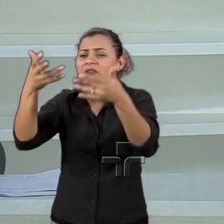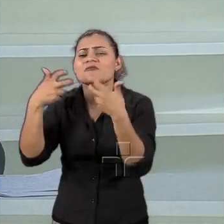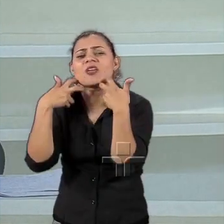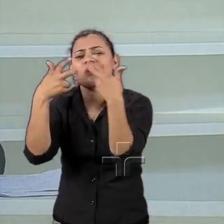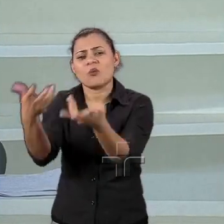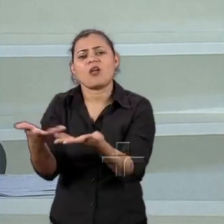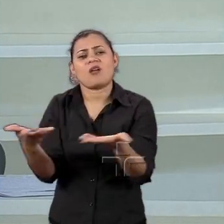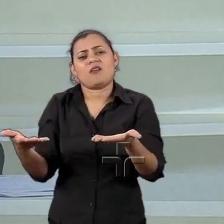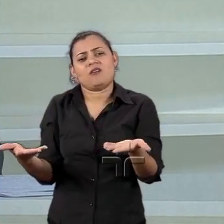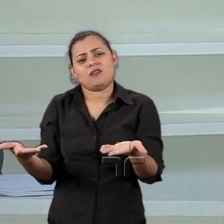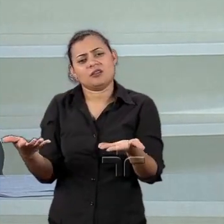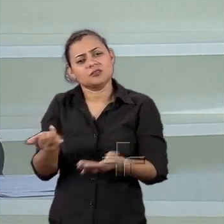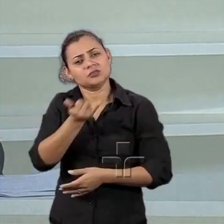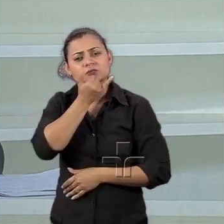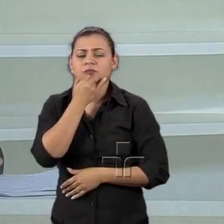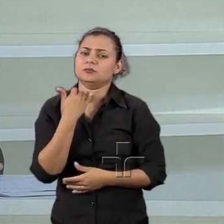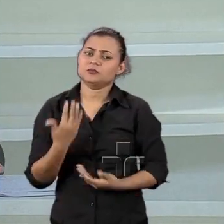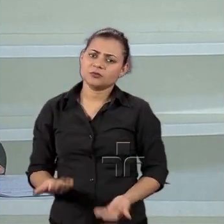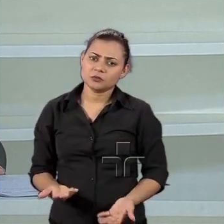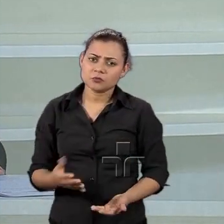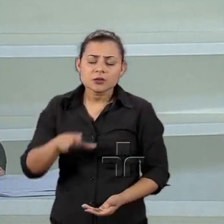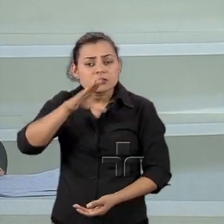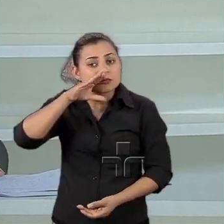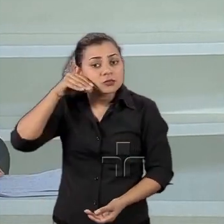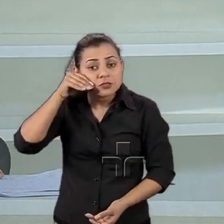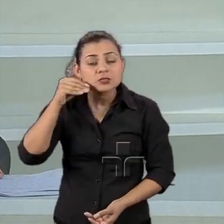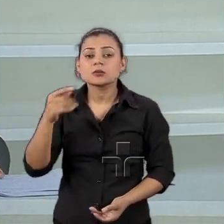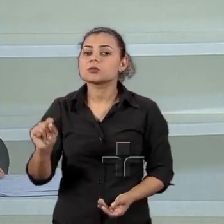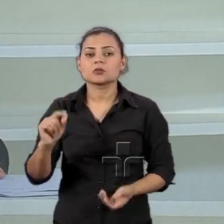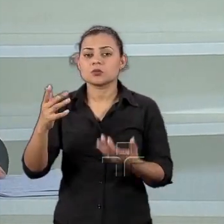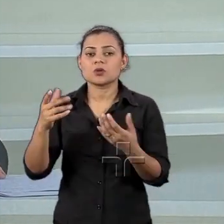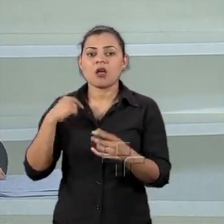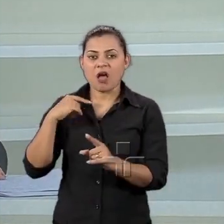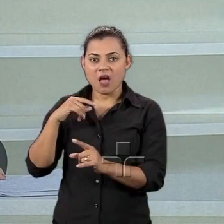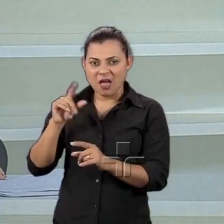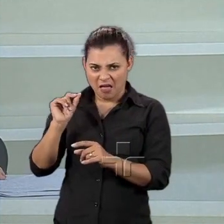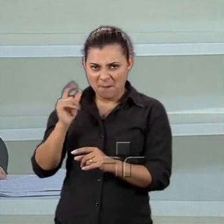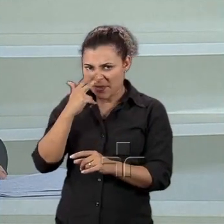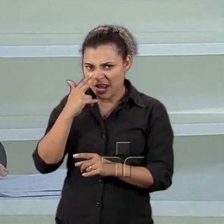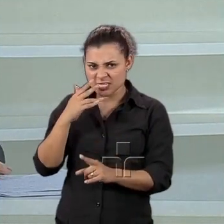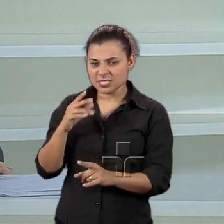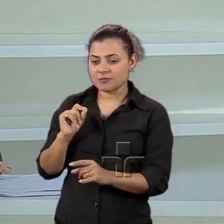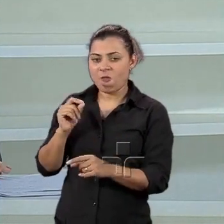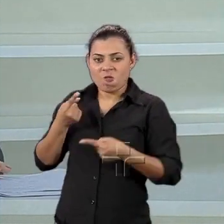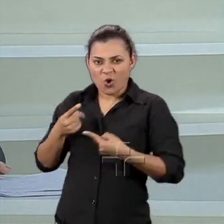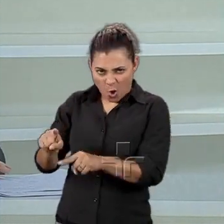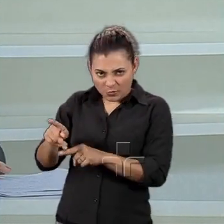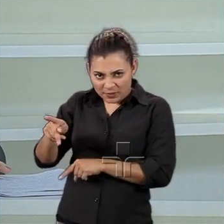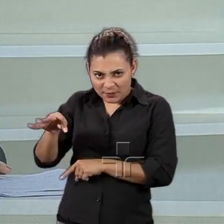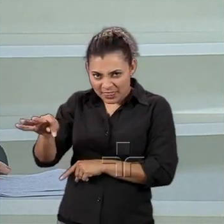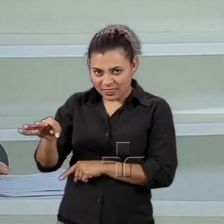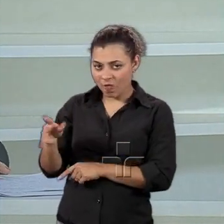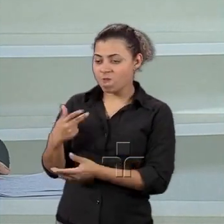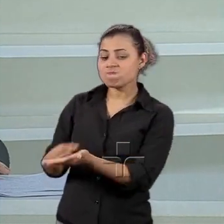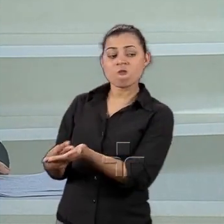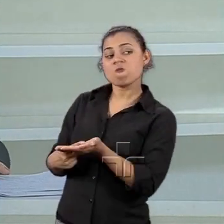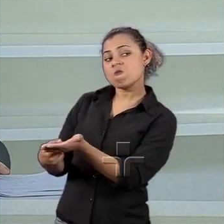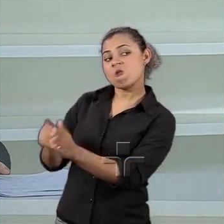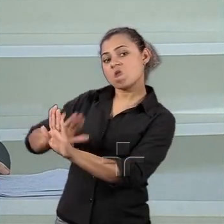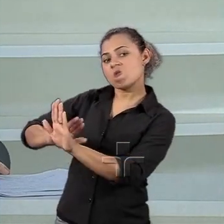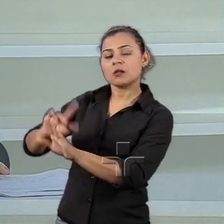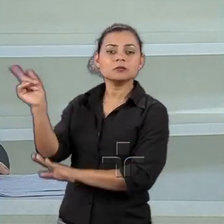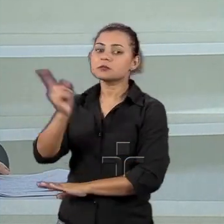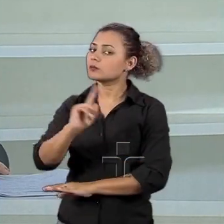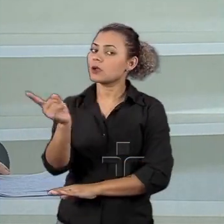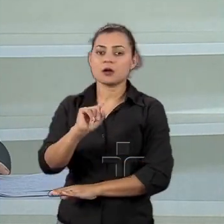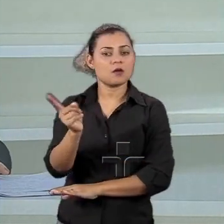Então, o Ciro não assediou o PT, ele apenas foi buscar e